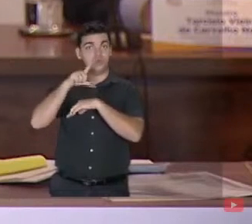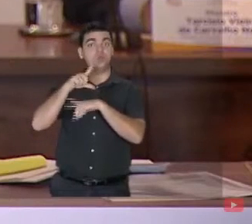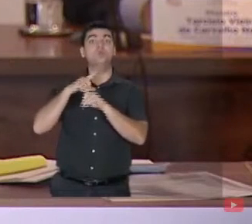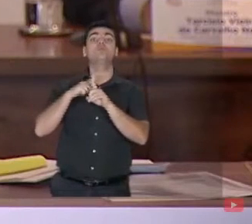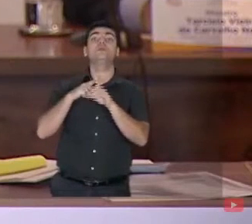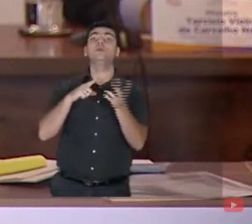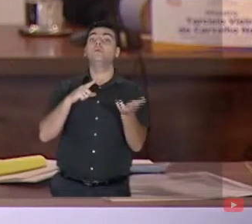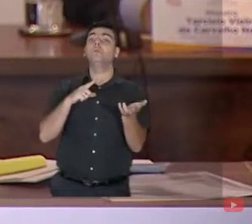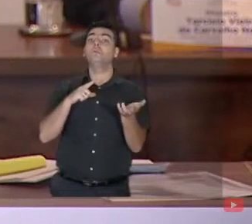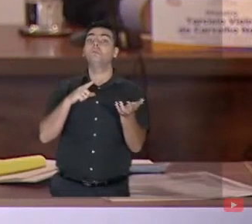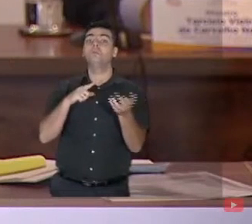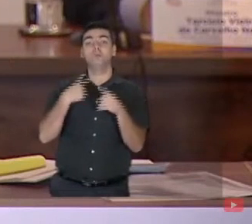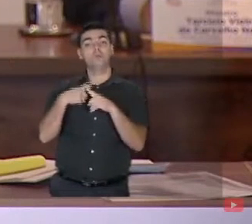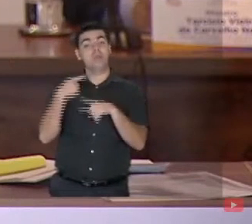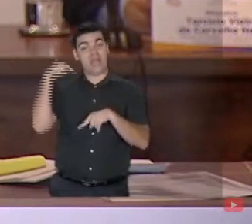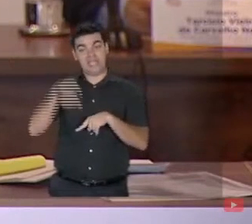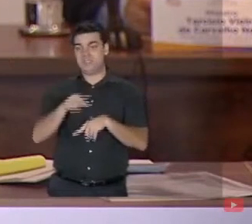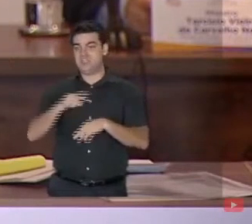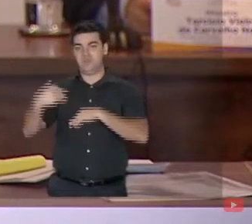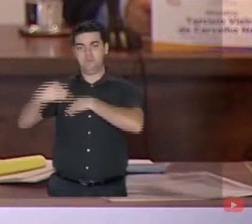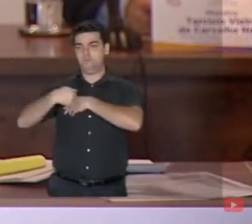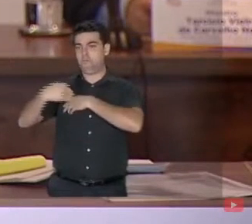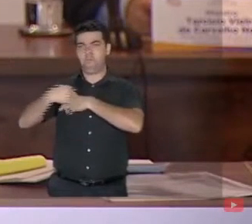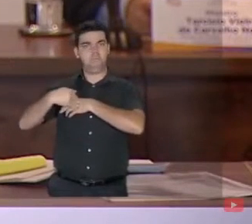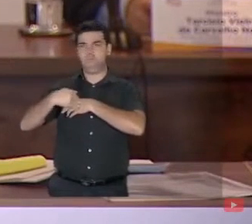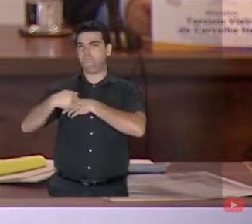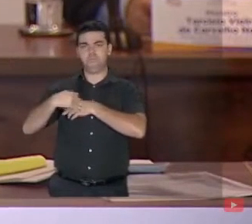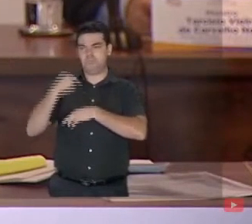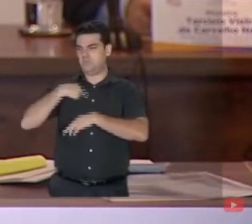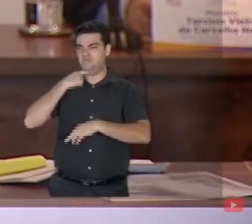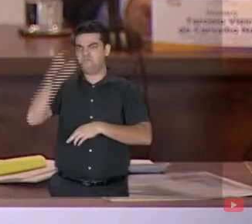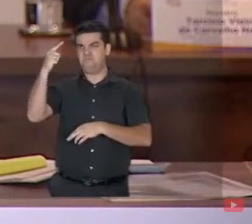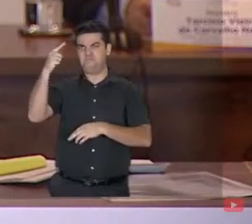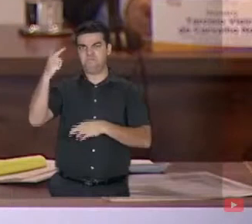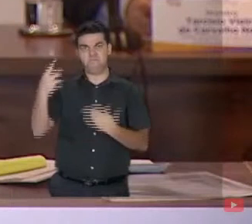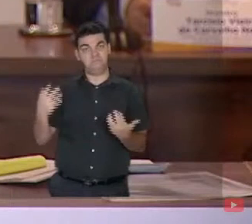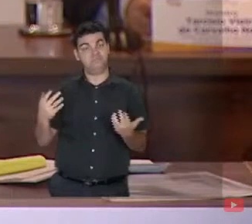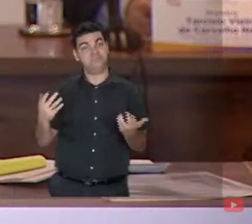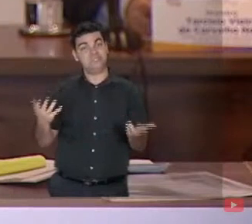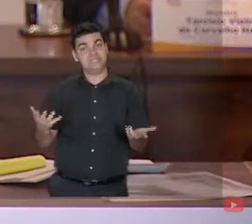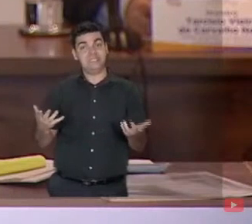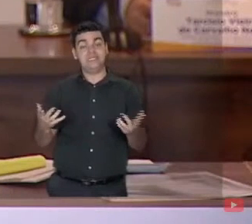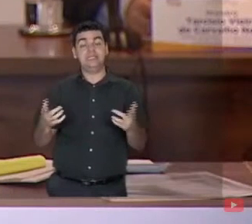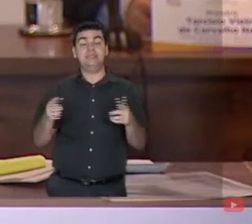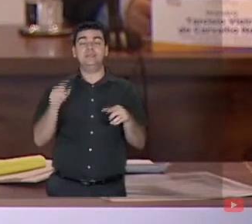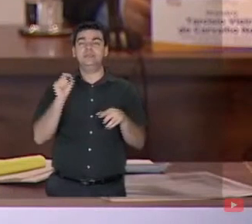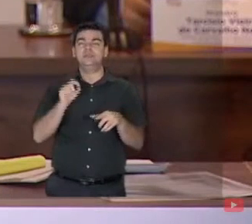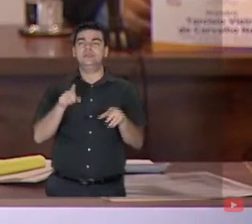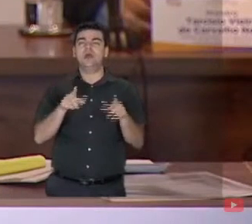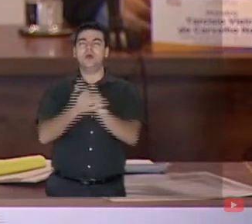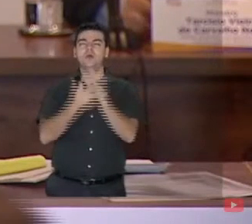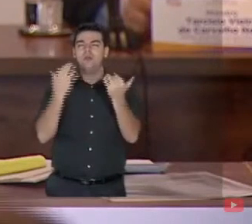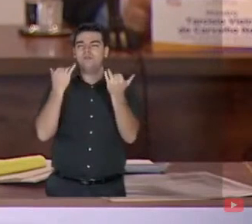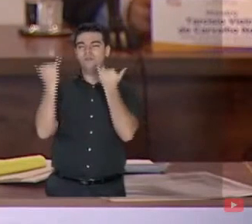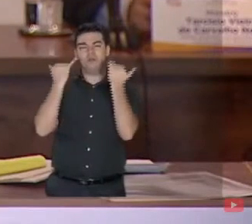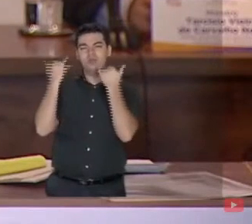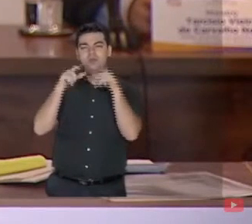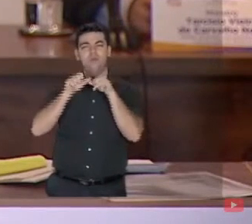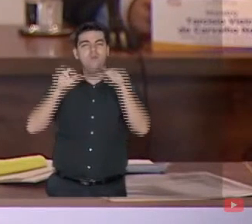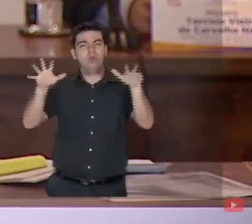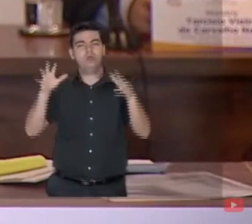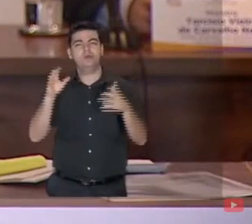E a verdade é que aqui nenhum ataque foi bem-sucedido e a divulgação de algumas